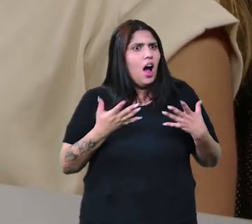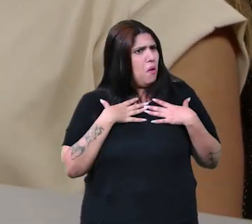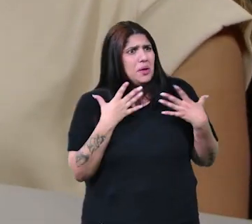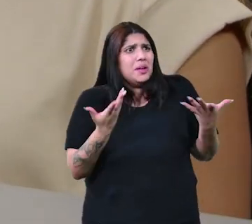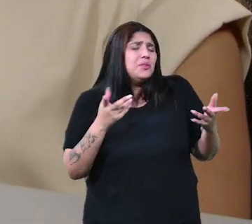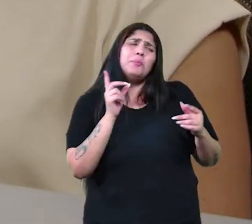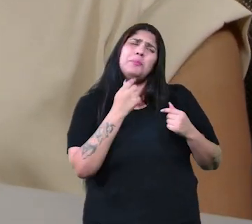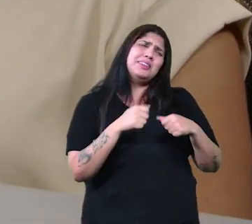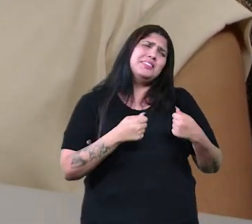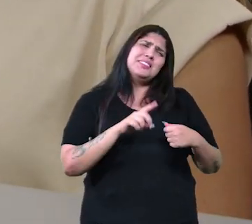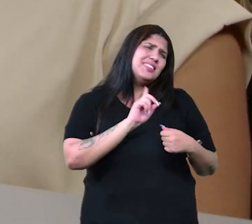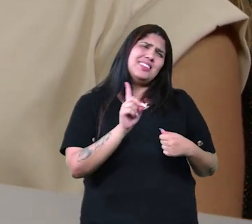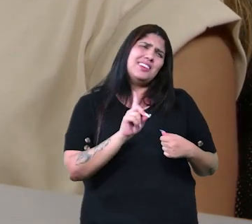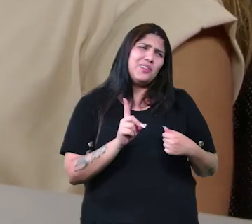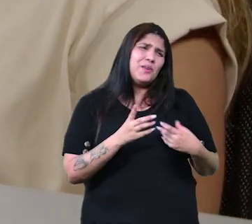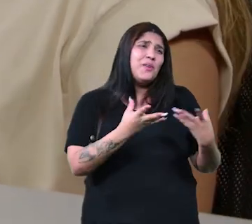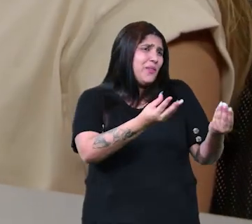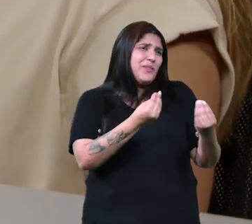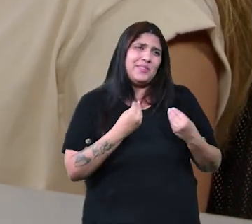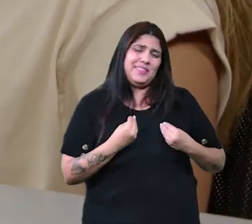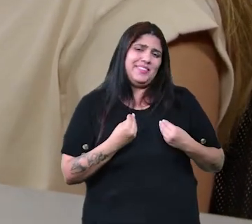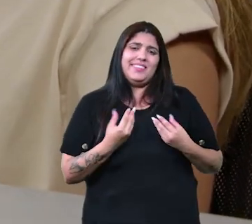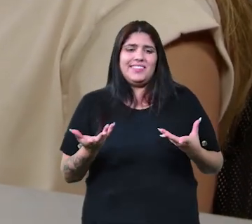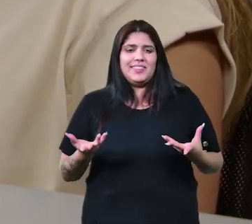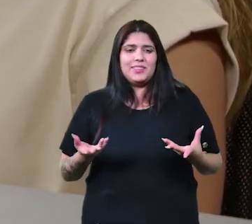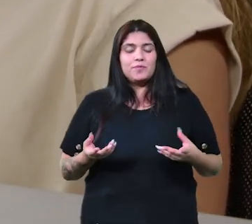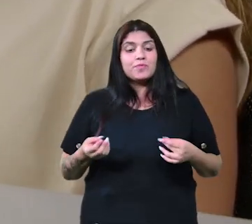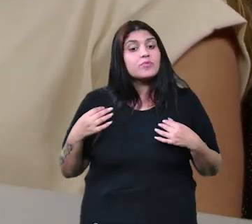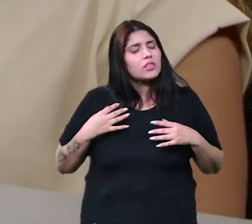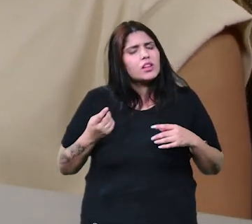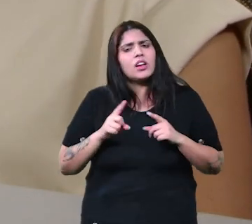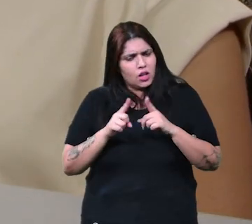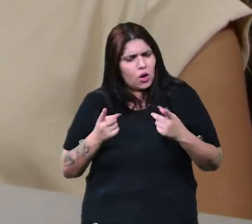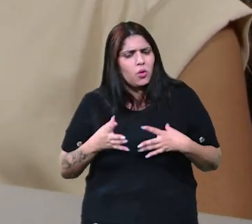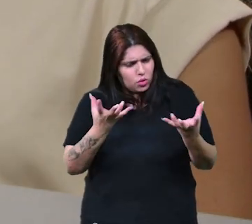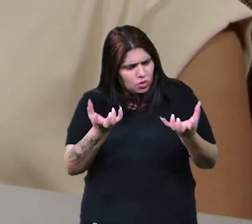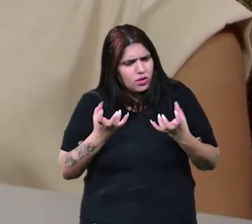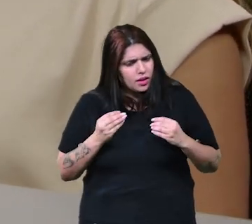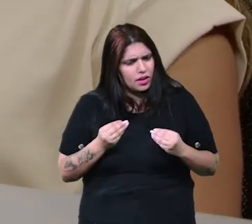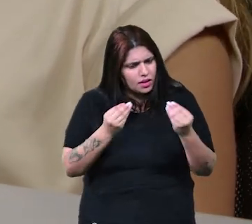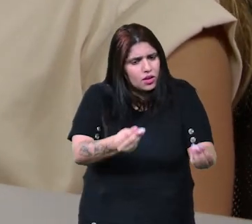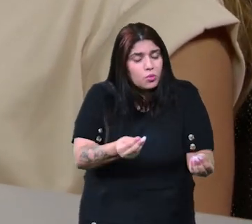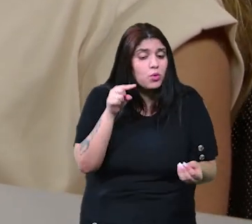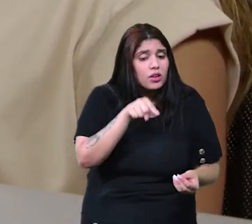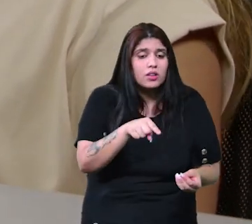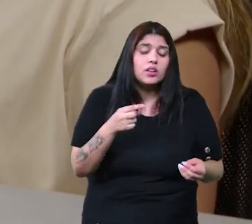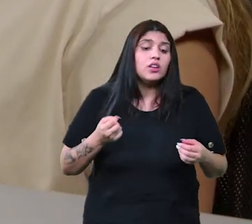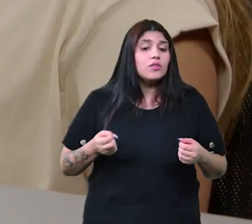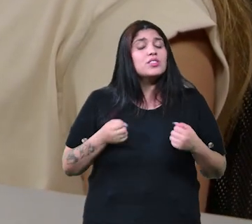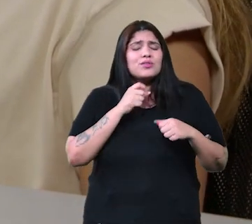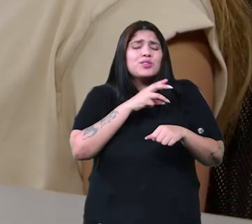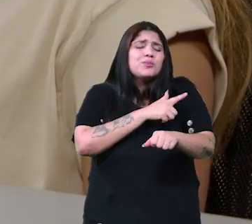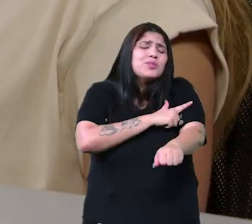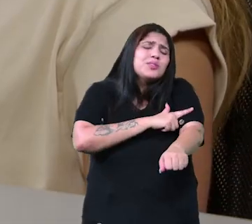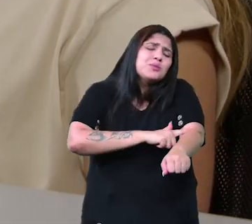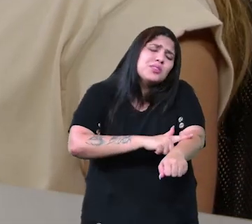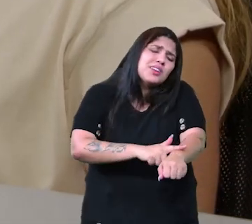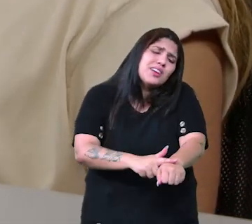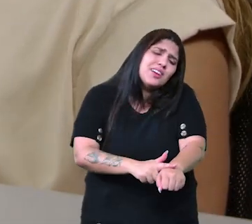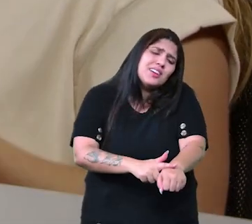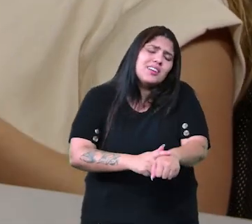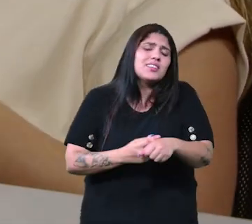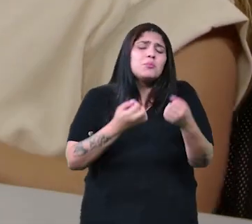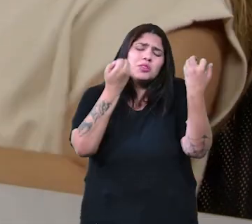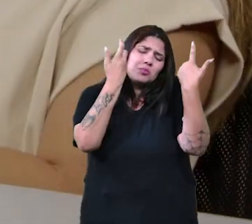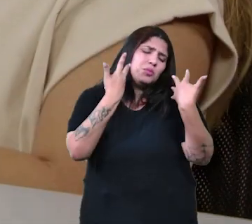você nem podia, porque não é relacionado à empresa, mas você foi tão gentil que eu quis trazer para você. Eu, muito obrigada,